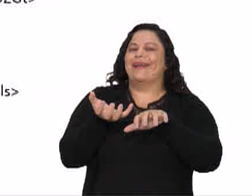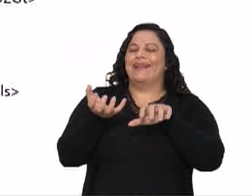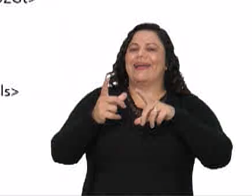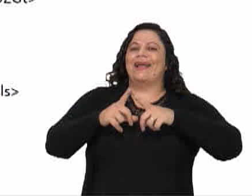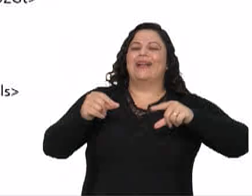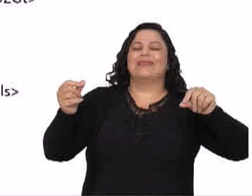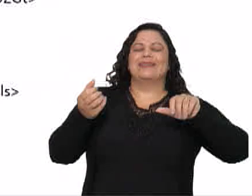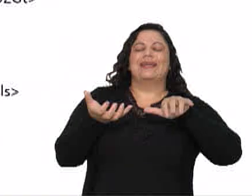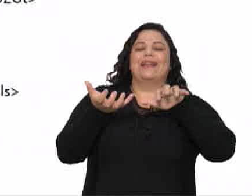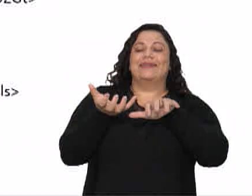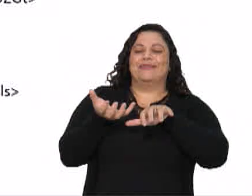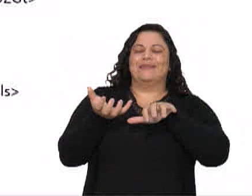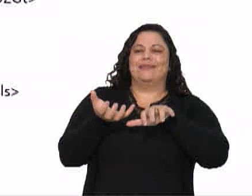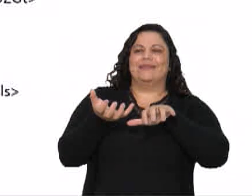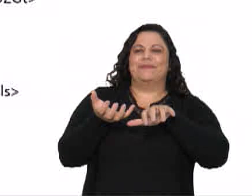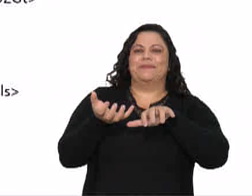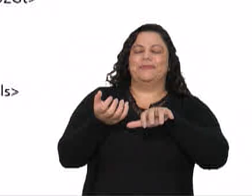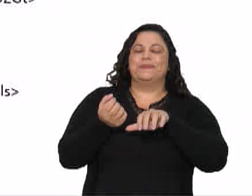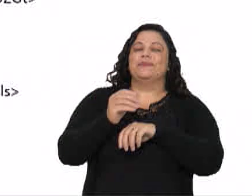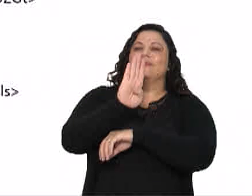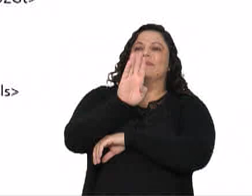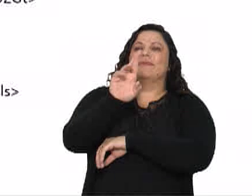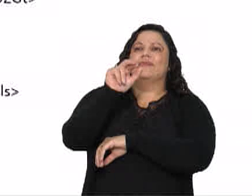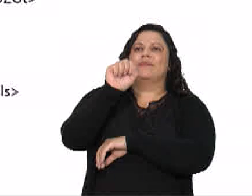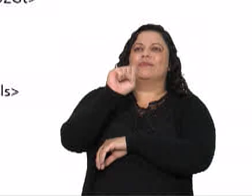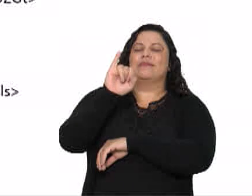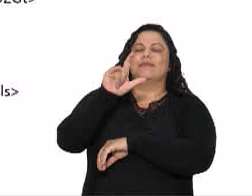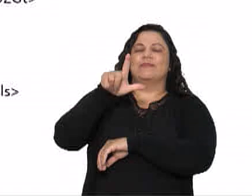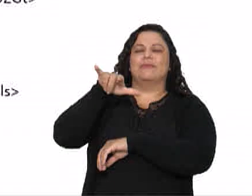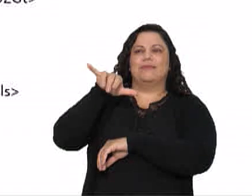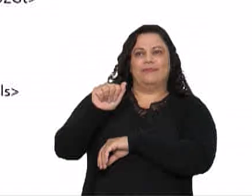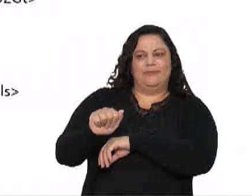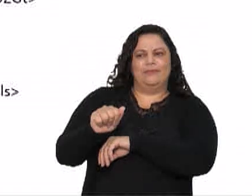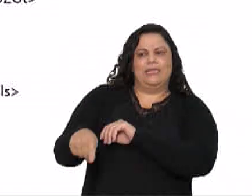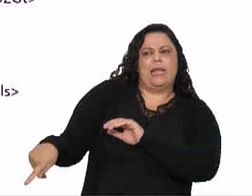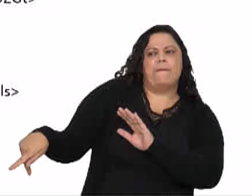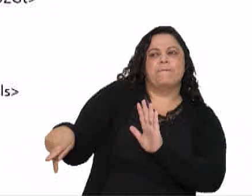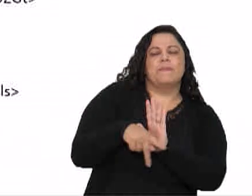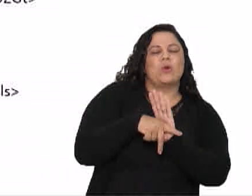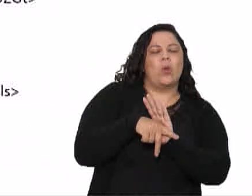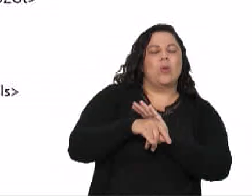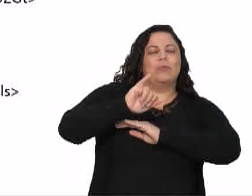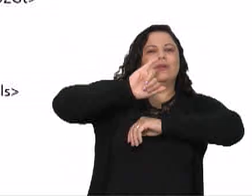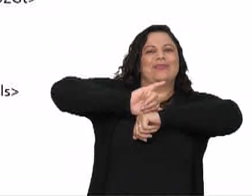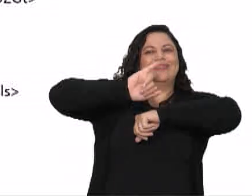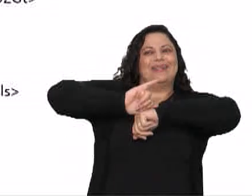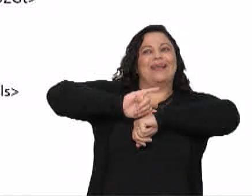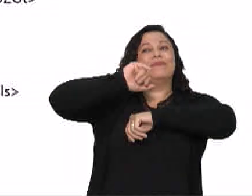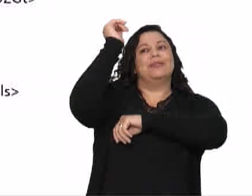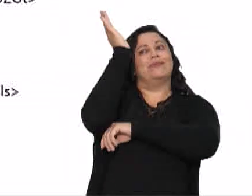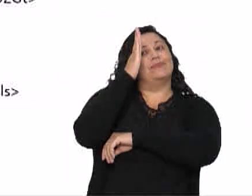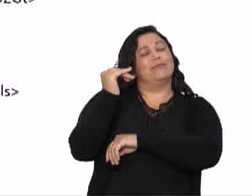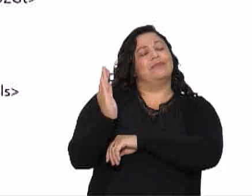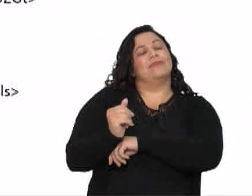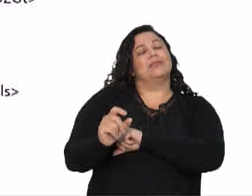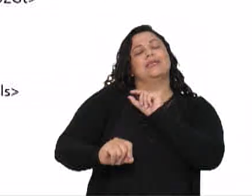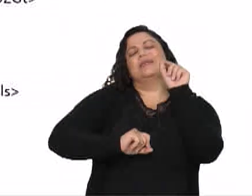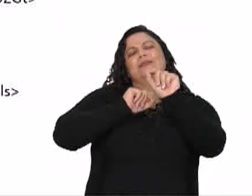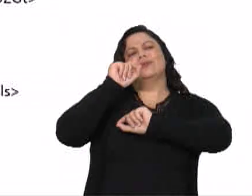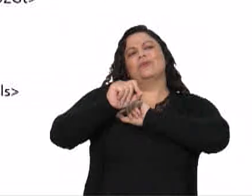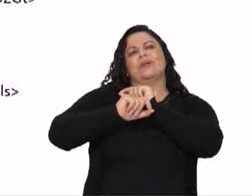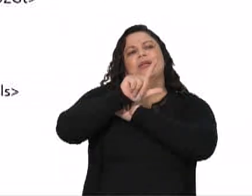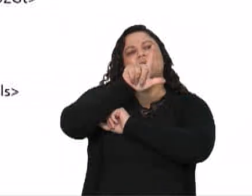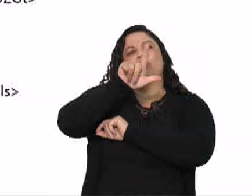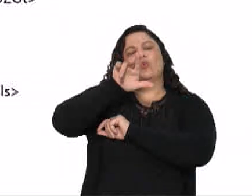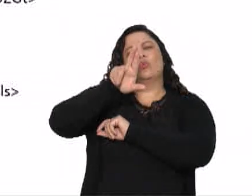de Brasília foi projetada para ser a capital do Brasil, certo? E olha só, foi pro Lúcio Costa. E o